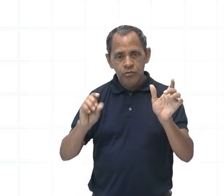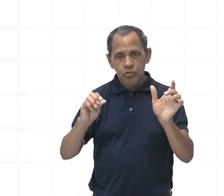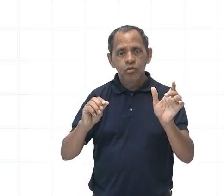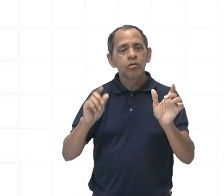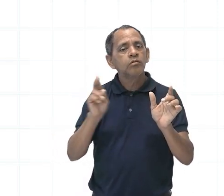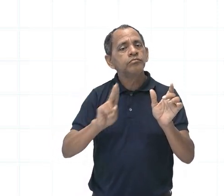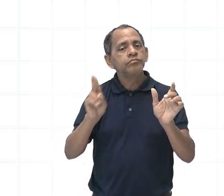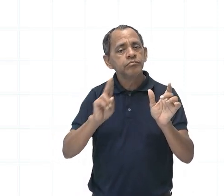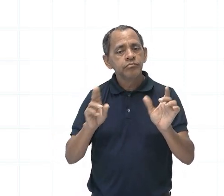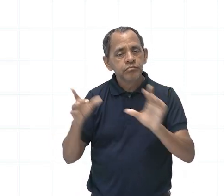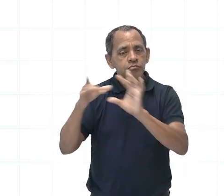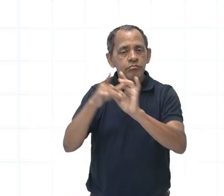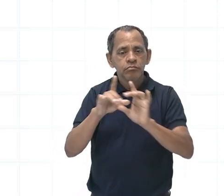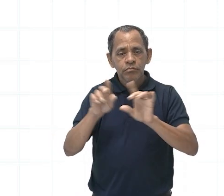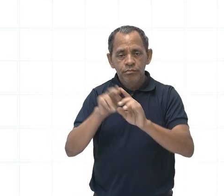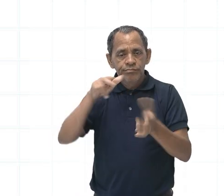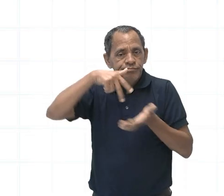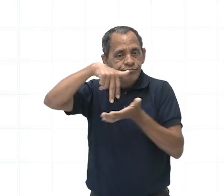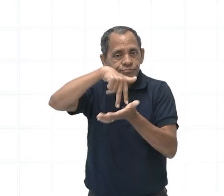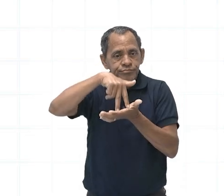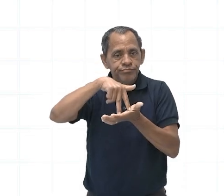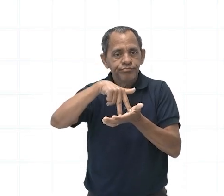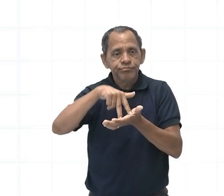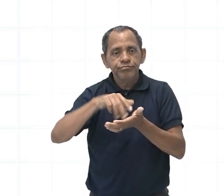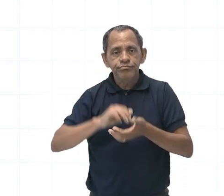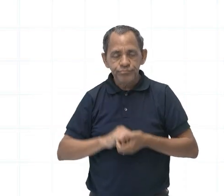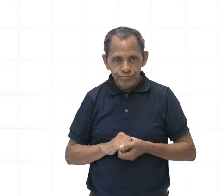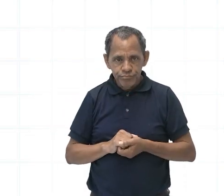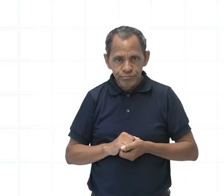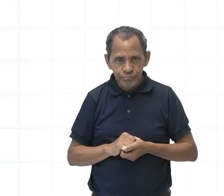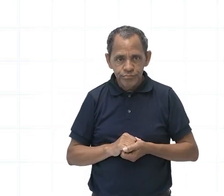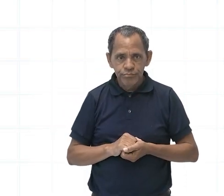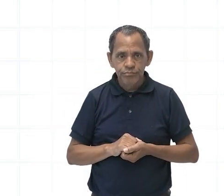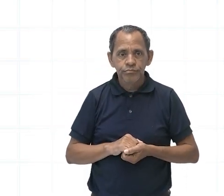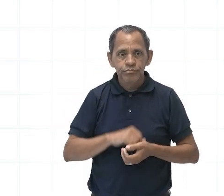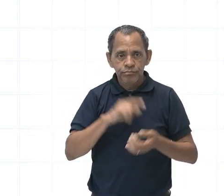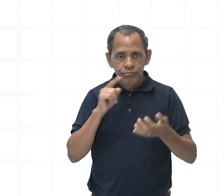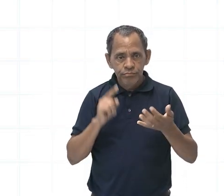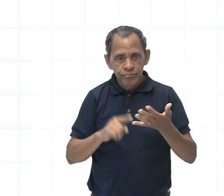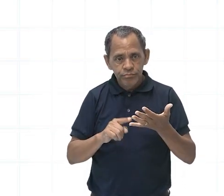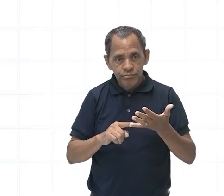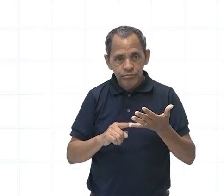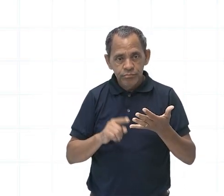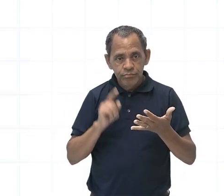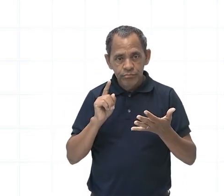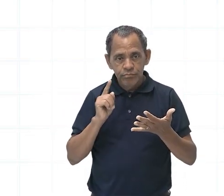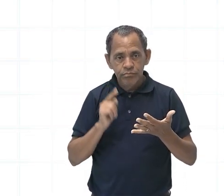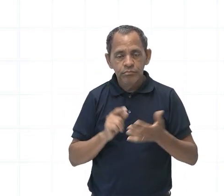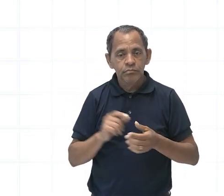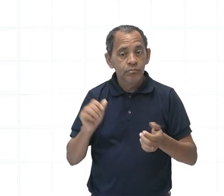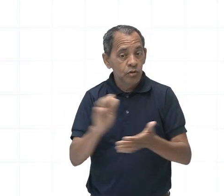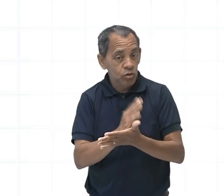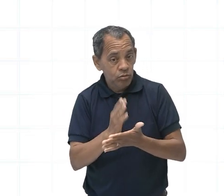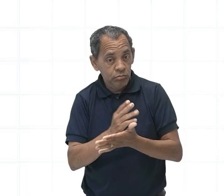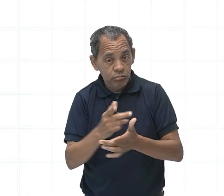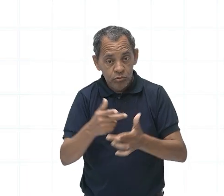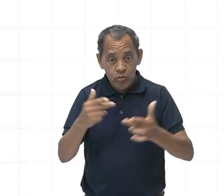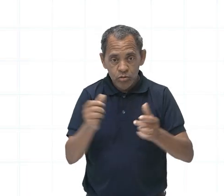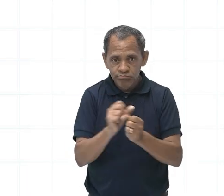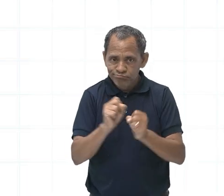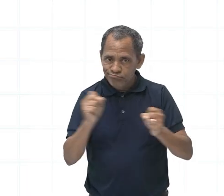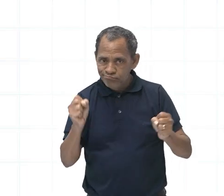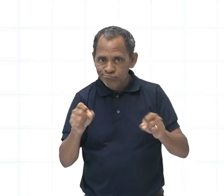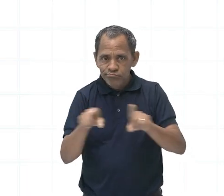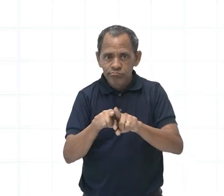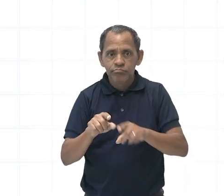de dança. E, por fim, porrudo. Se refere a alguma coisa que é grande. Notem aí, como eu falei, que